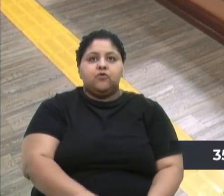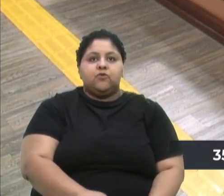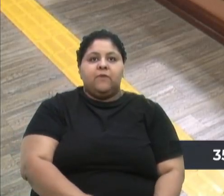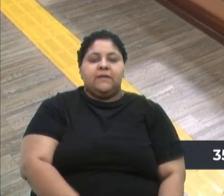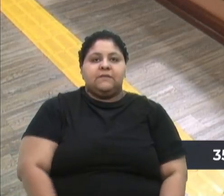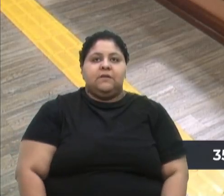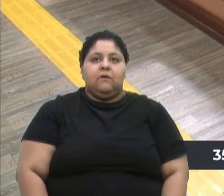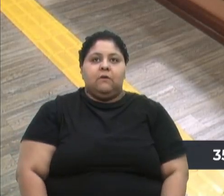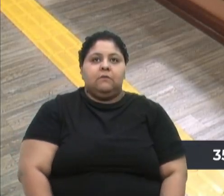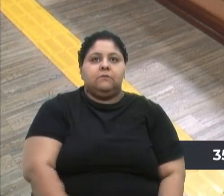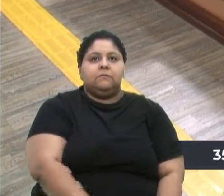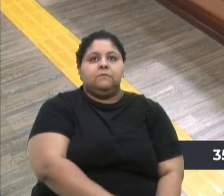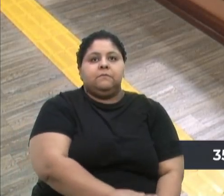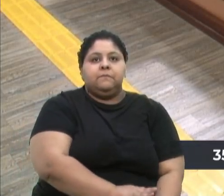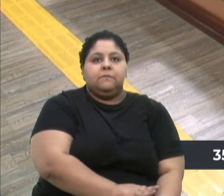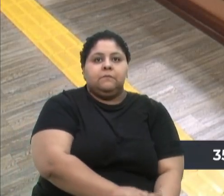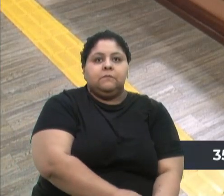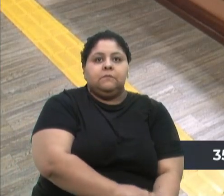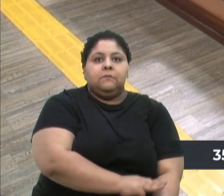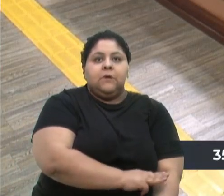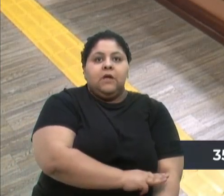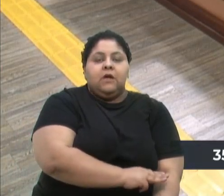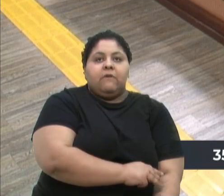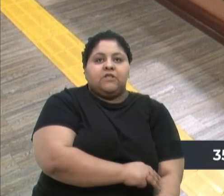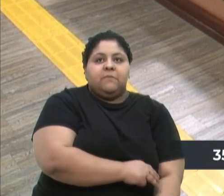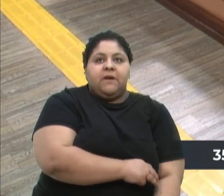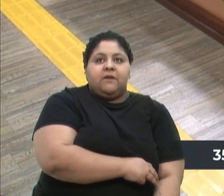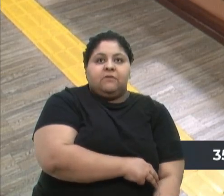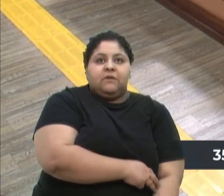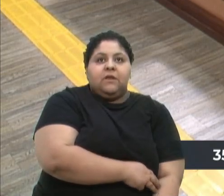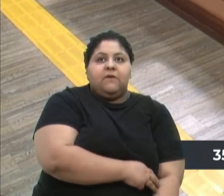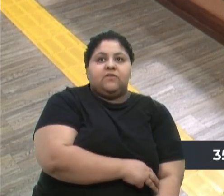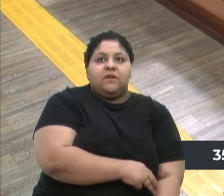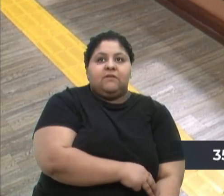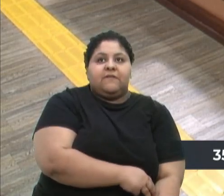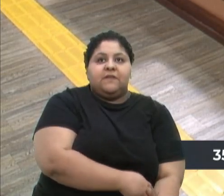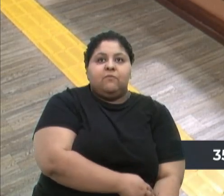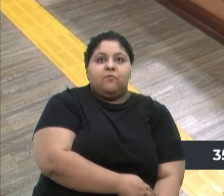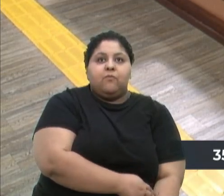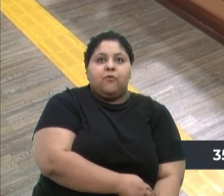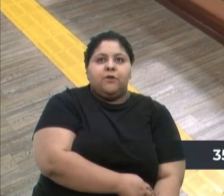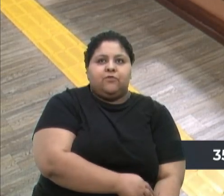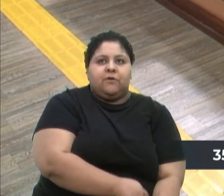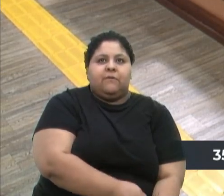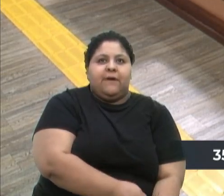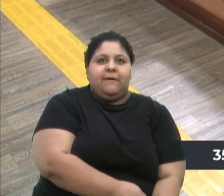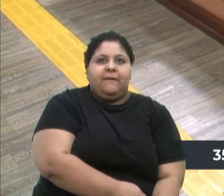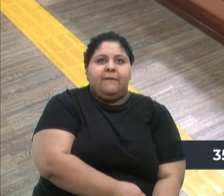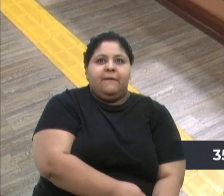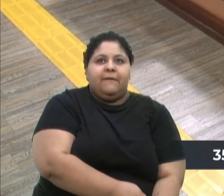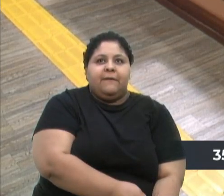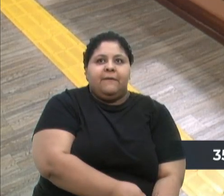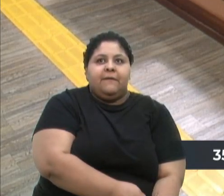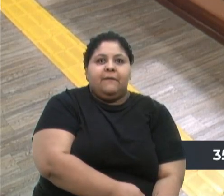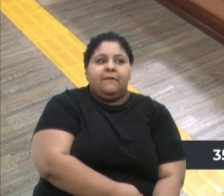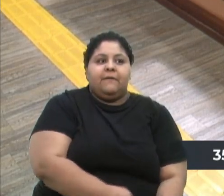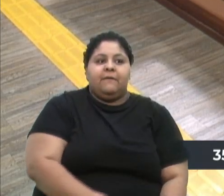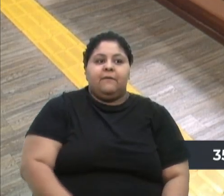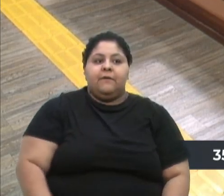usou mais grande expediente nessa legislatura vai ter que pagar uma jana. Não fui eu. Ué? Quem se manifestou? Foi